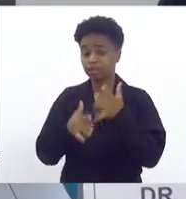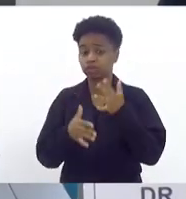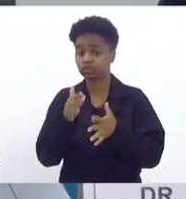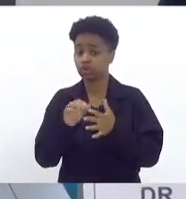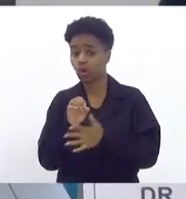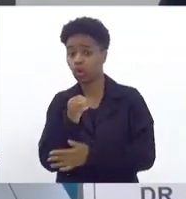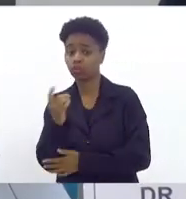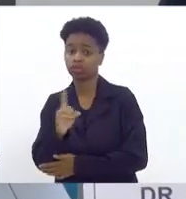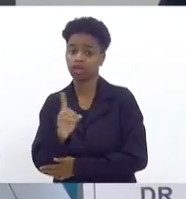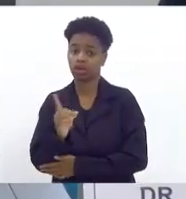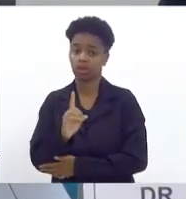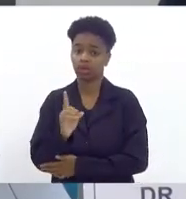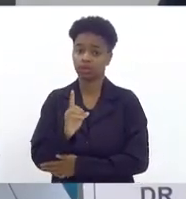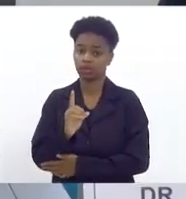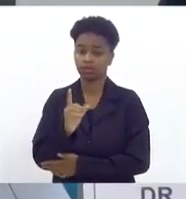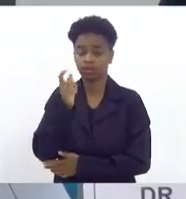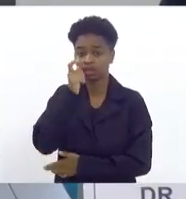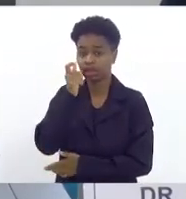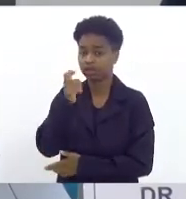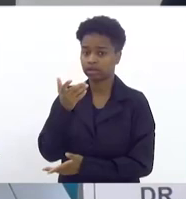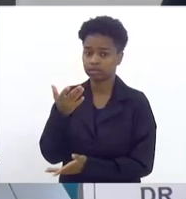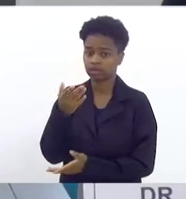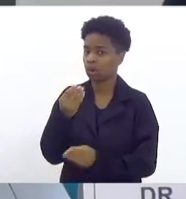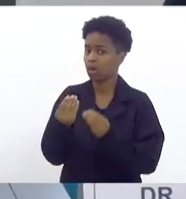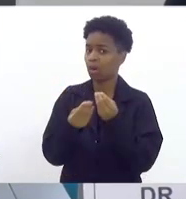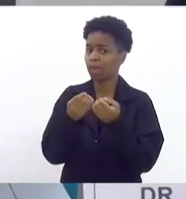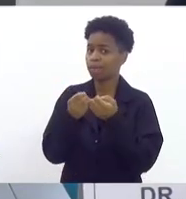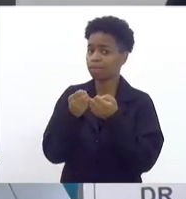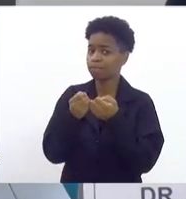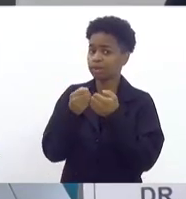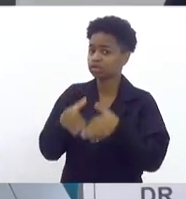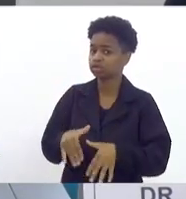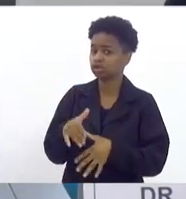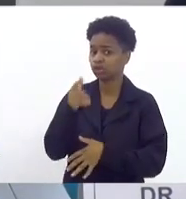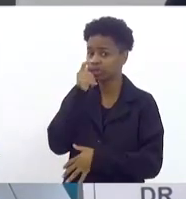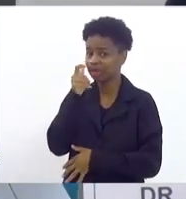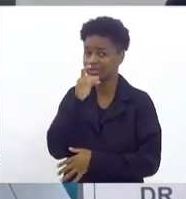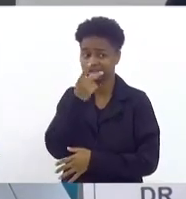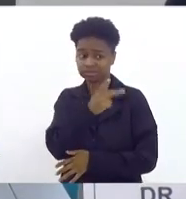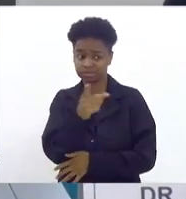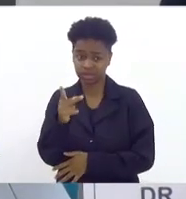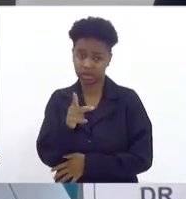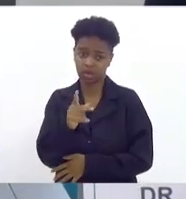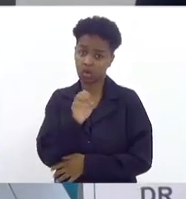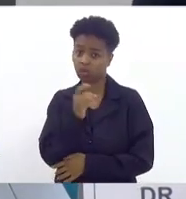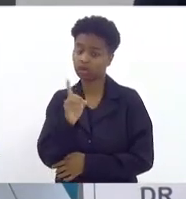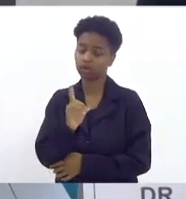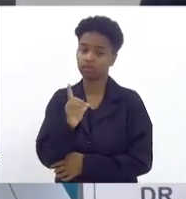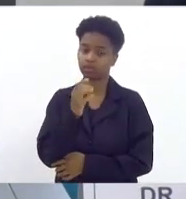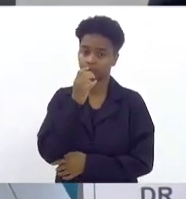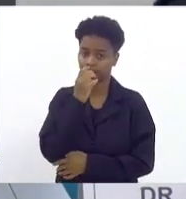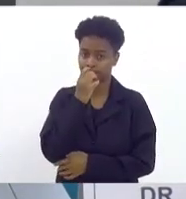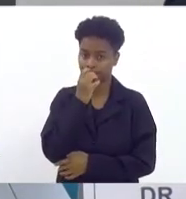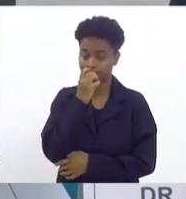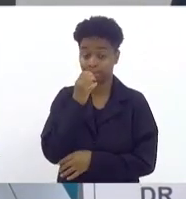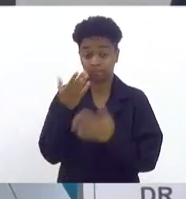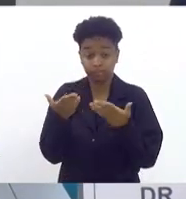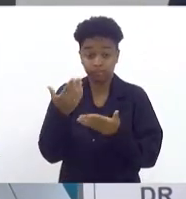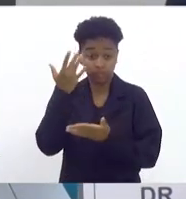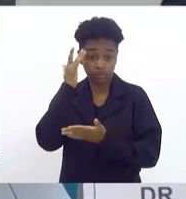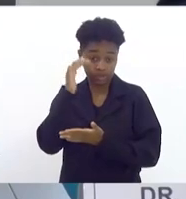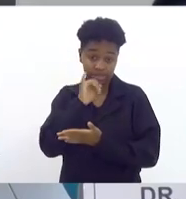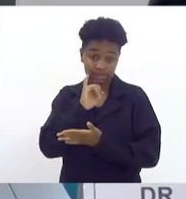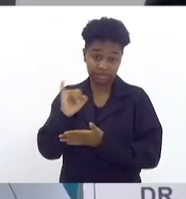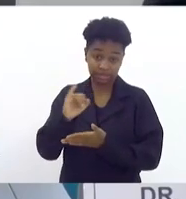está a assessoria do deputado Yuri ali, até que ponto prejudica o interesse legítimo dos autores. Então, eu não sei se a retirada de